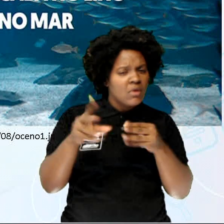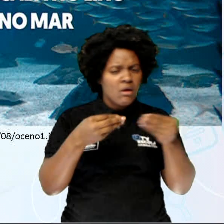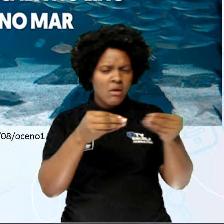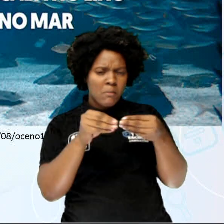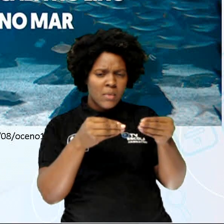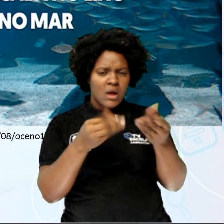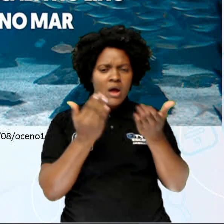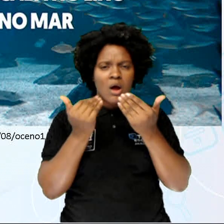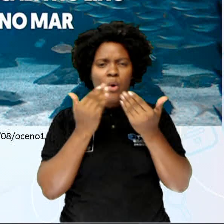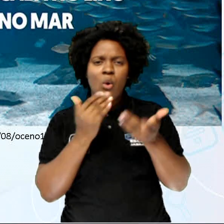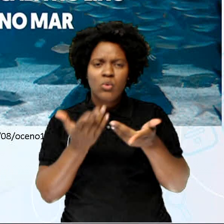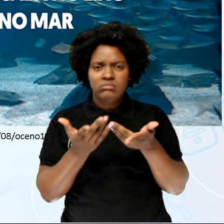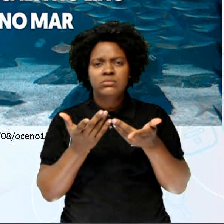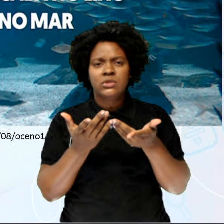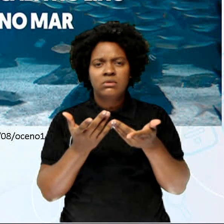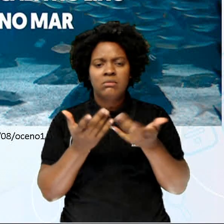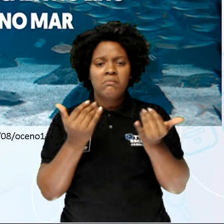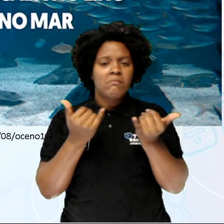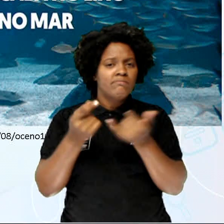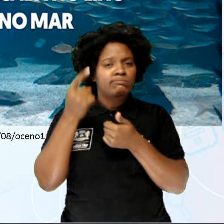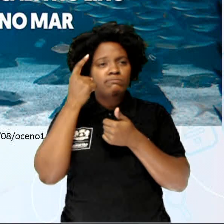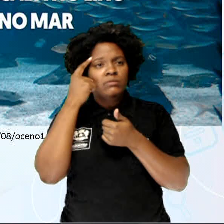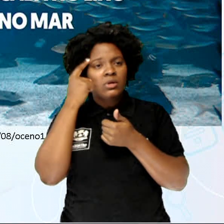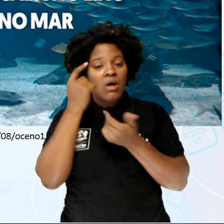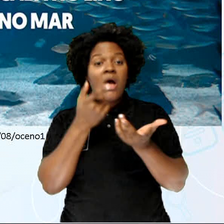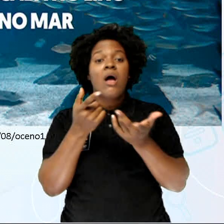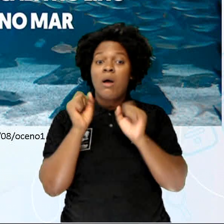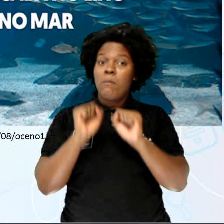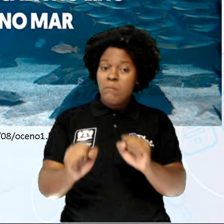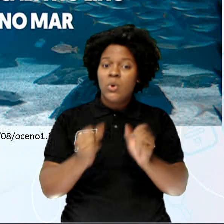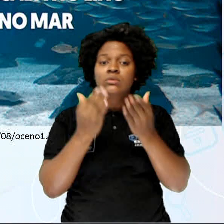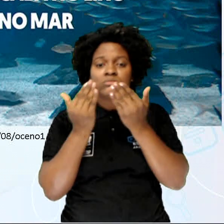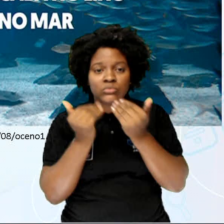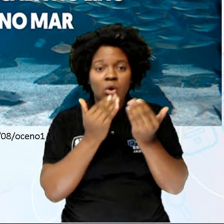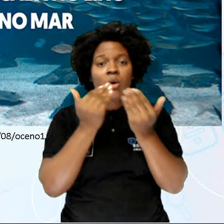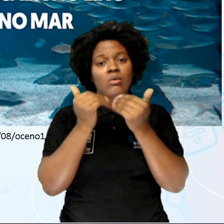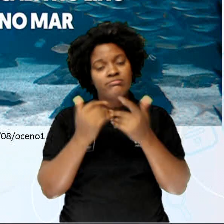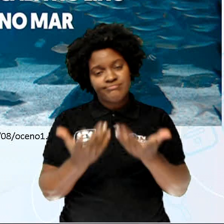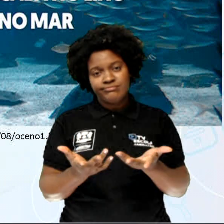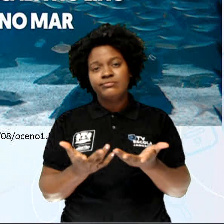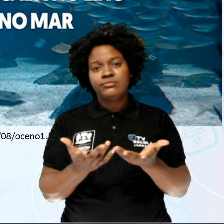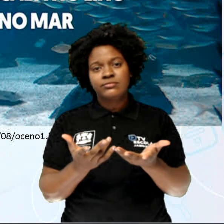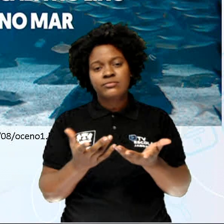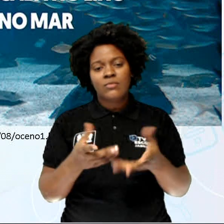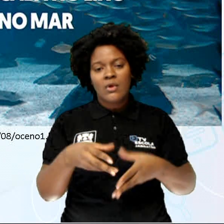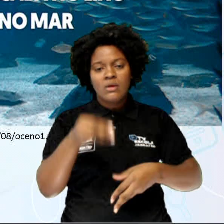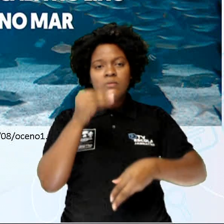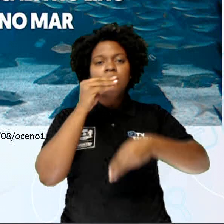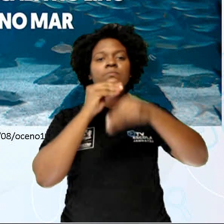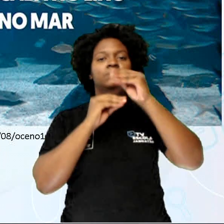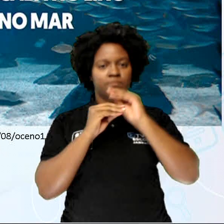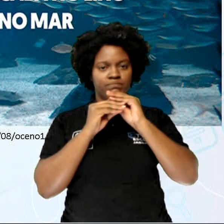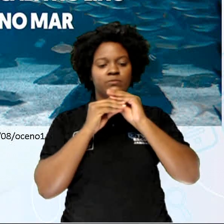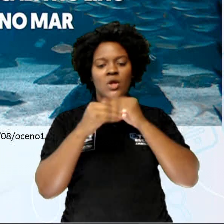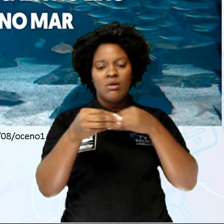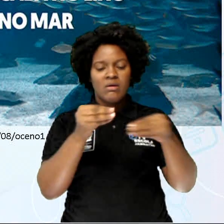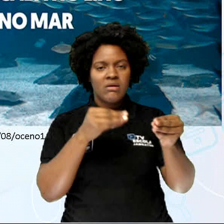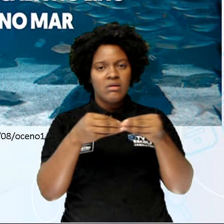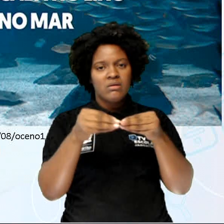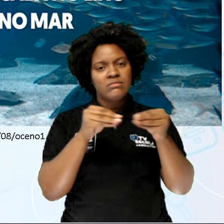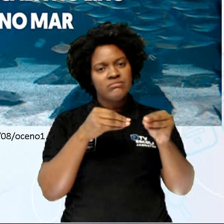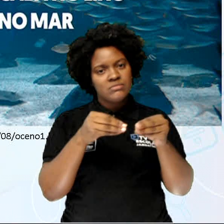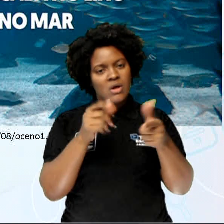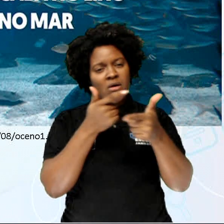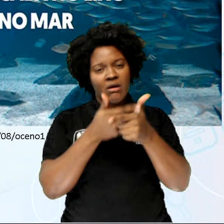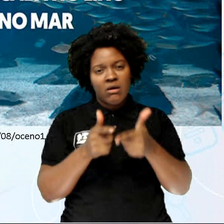alguma outra coisa que está se mexendo ali, que ela possa se alimentar também de uma alga ou algo desse tipo. Então, o lixo